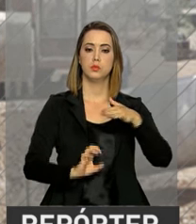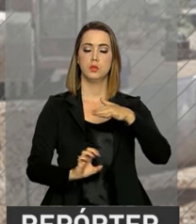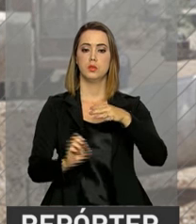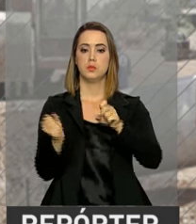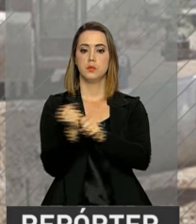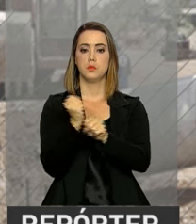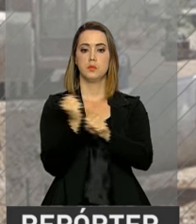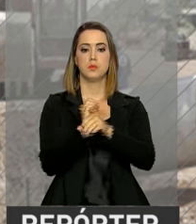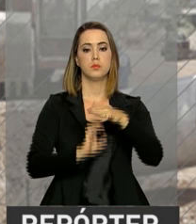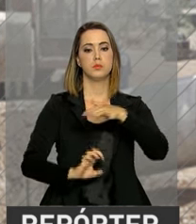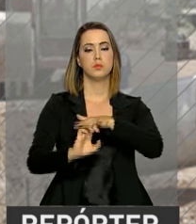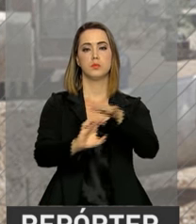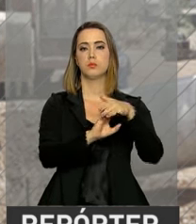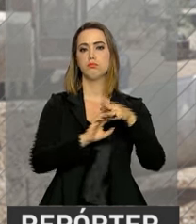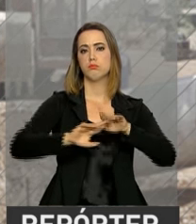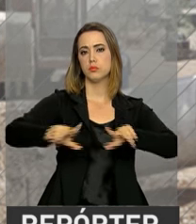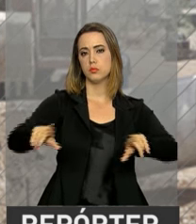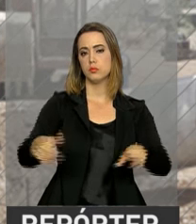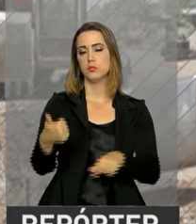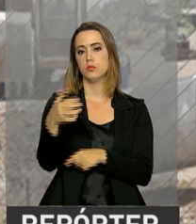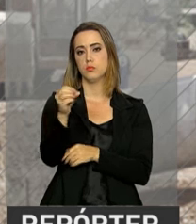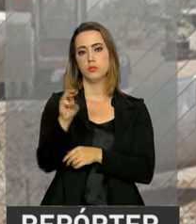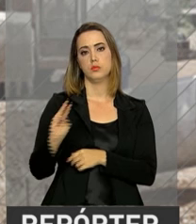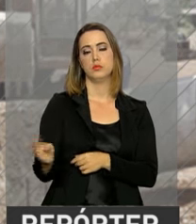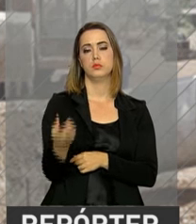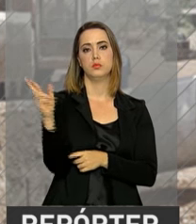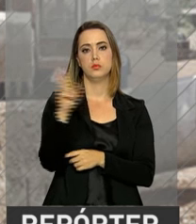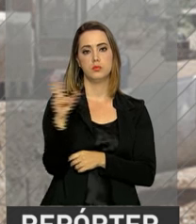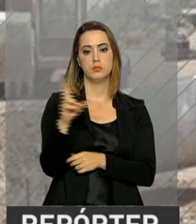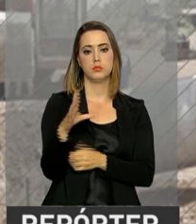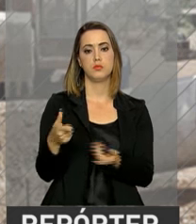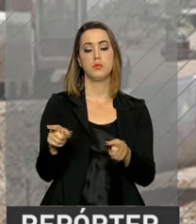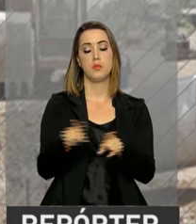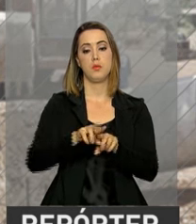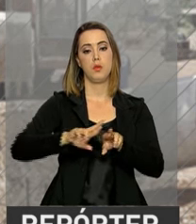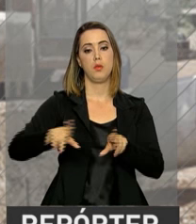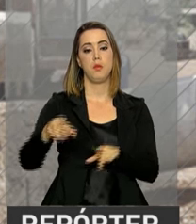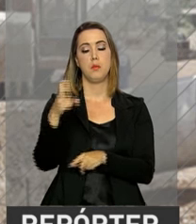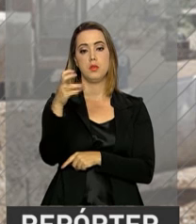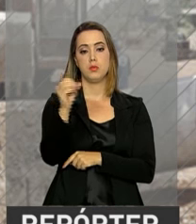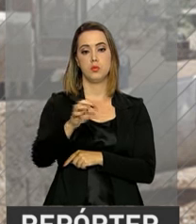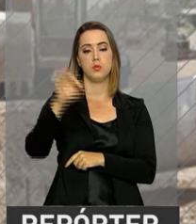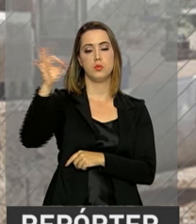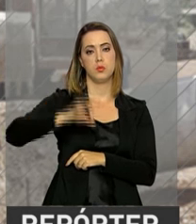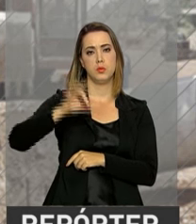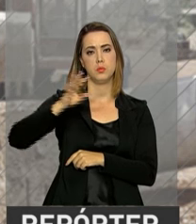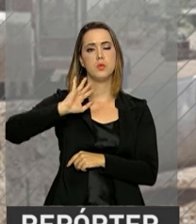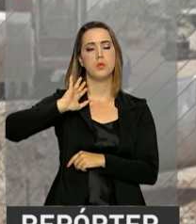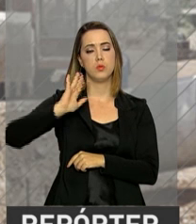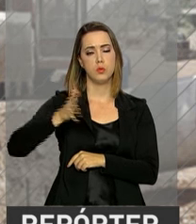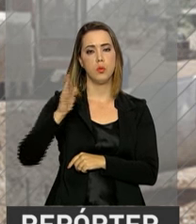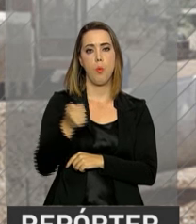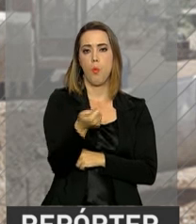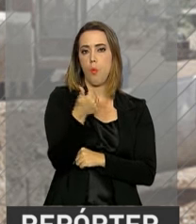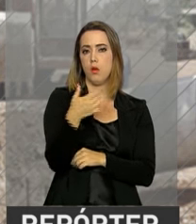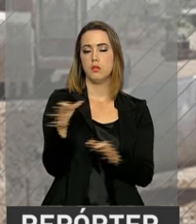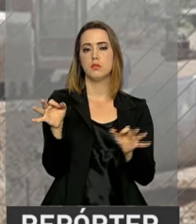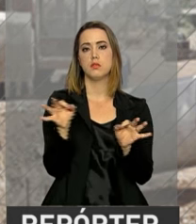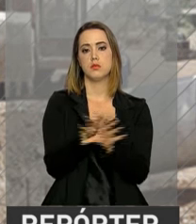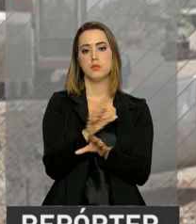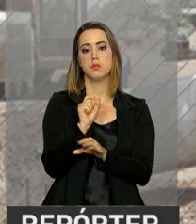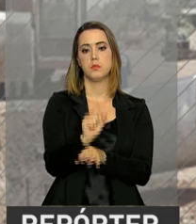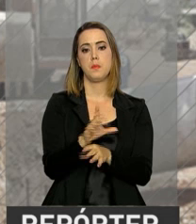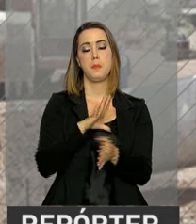com custo de até 10 milhões de reais. Instalações em que mais de 50% da estrutura já esteja